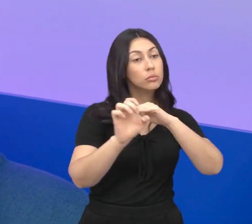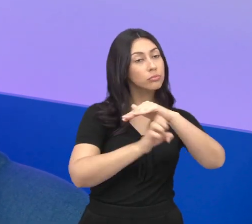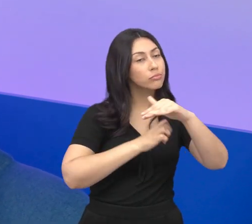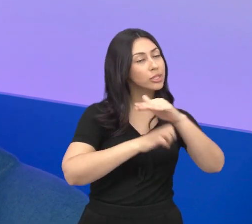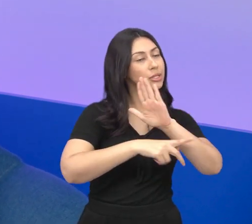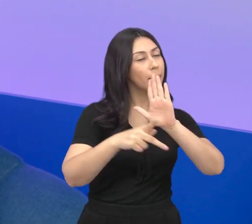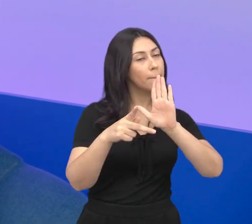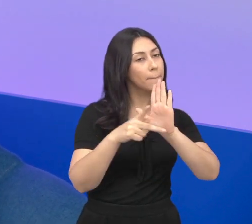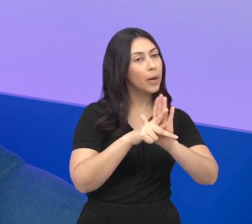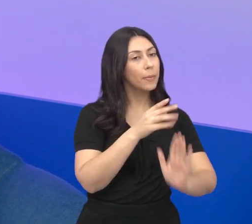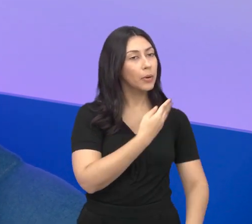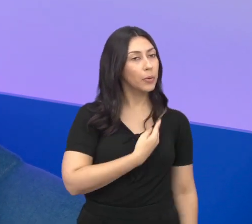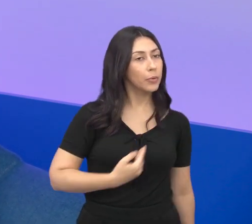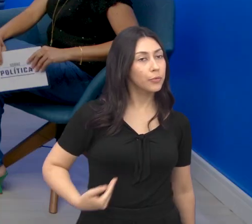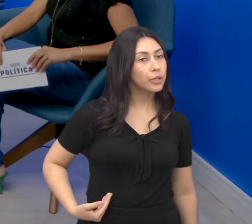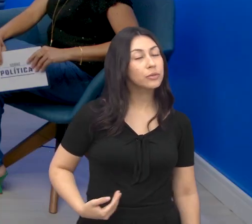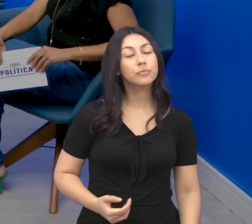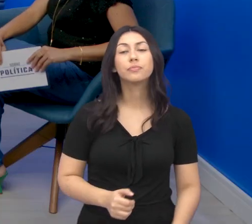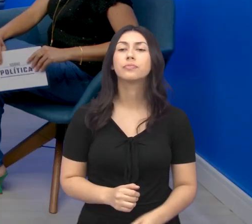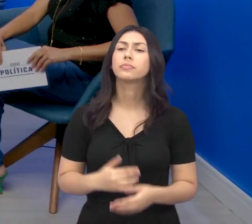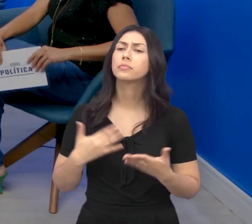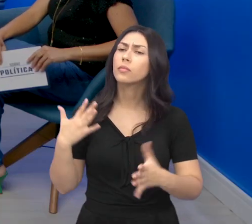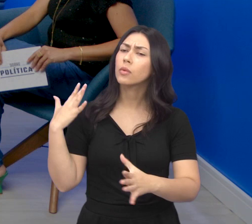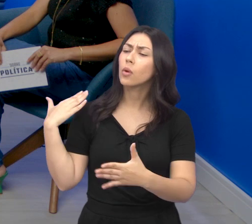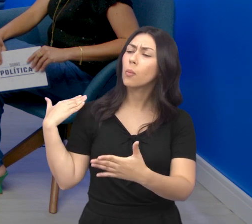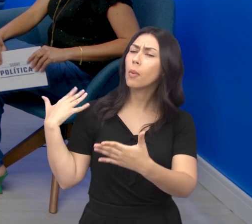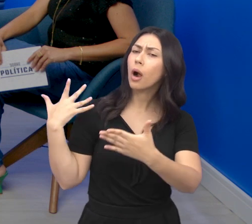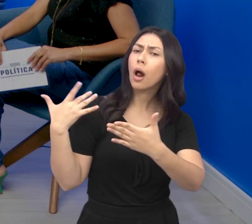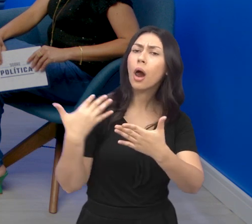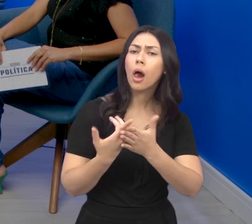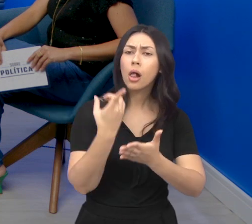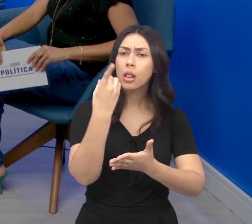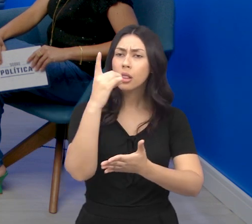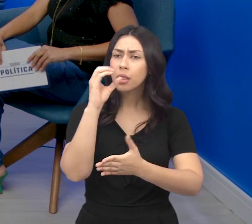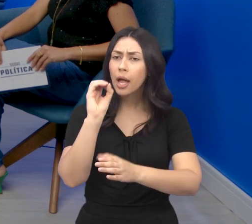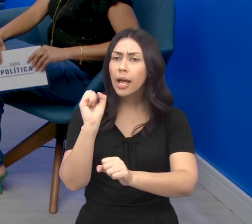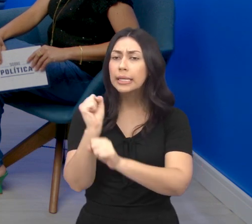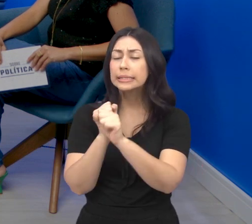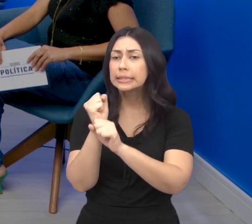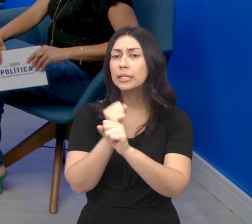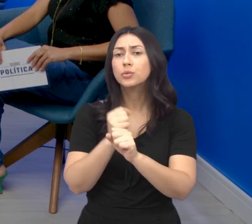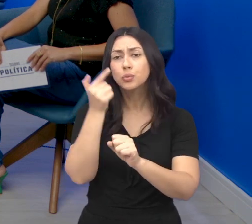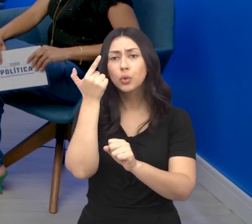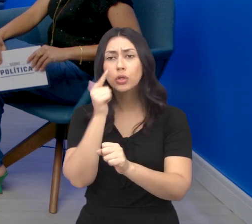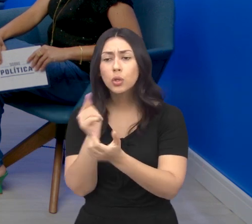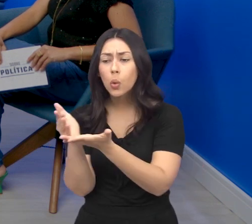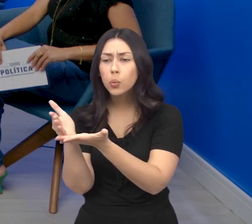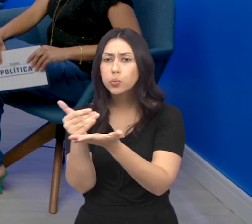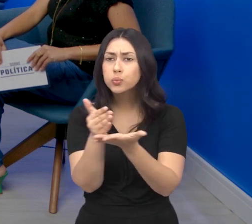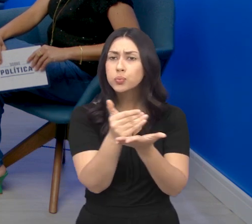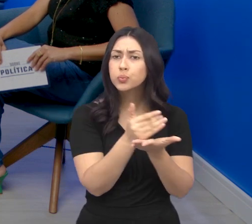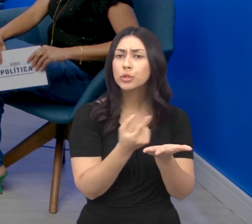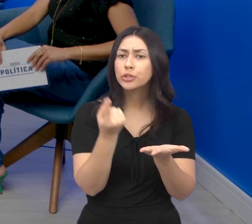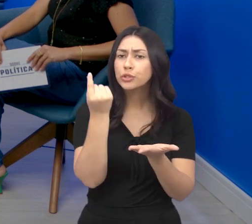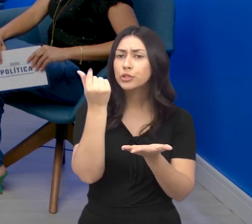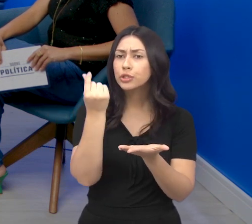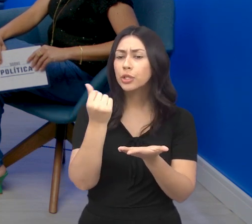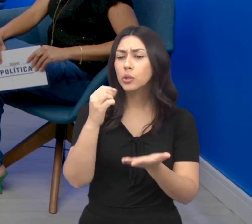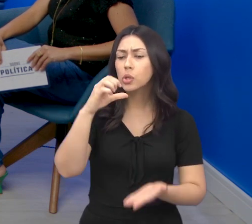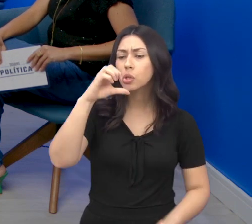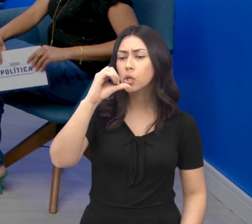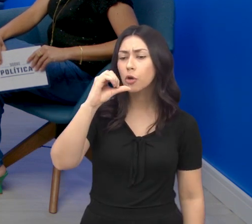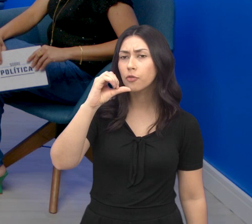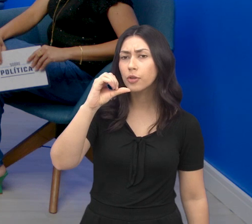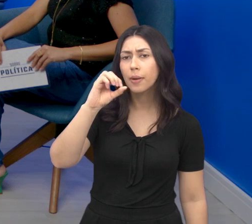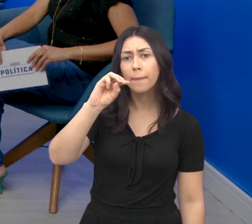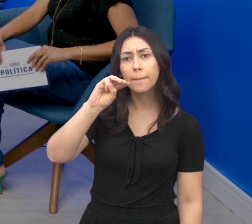empresas da União, obviamente. E, doutora, nesses 10 anos houve uma recuperação, né, tem um levantamento apontando que houve uma recuperação de